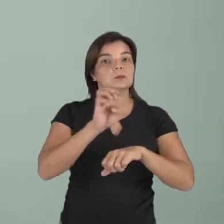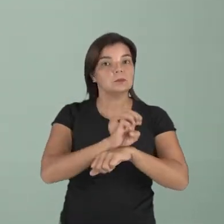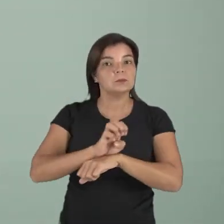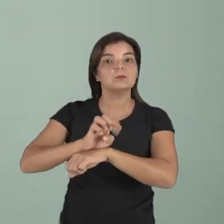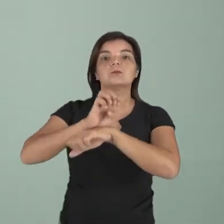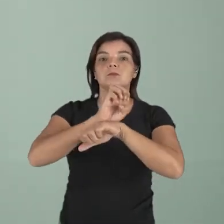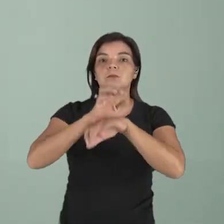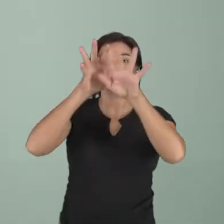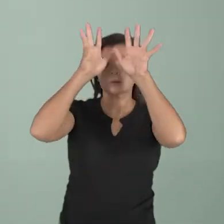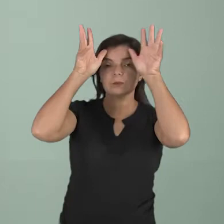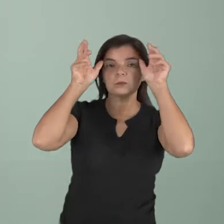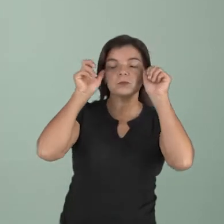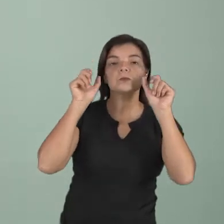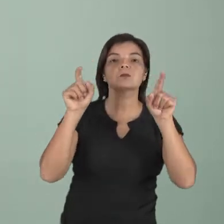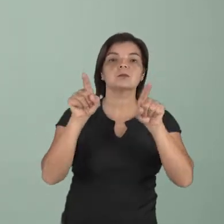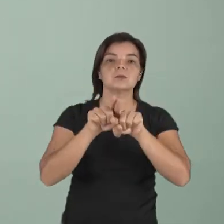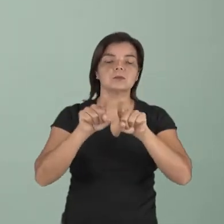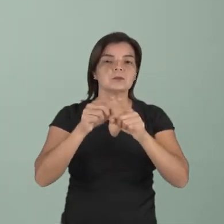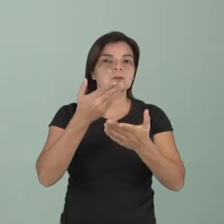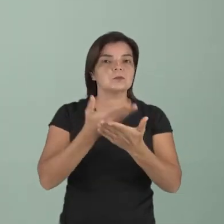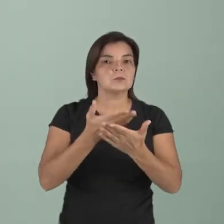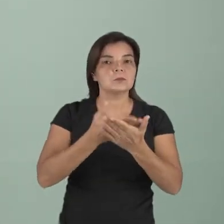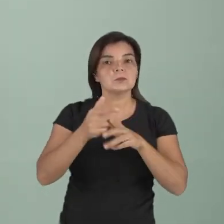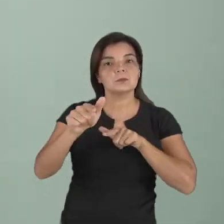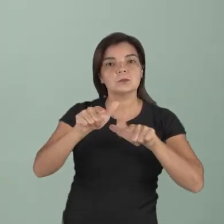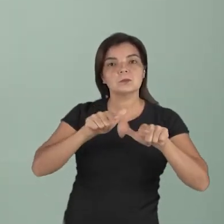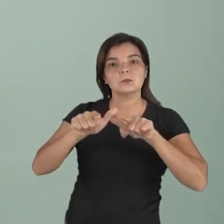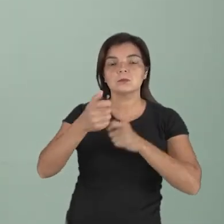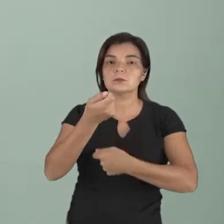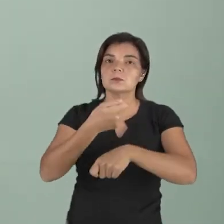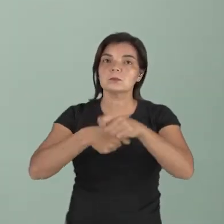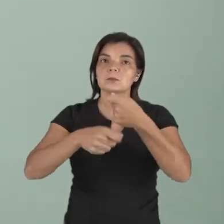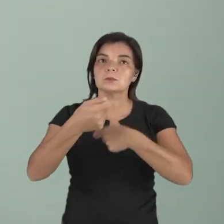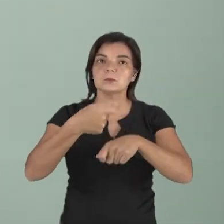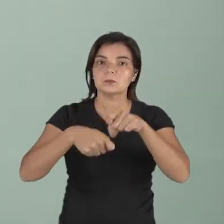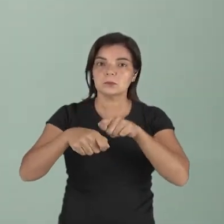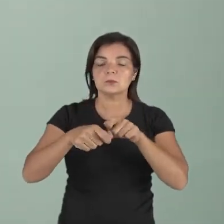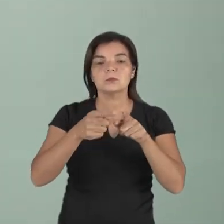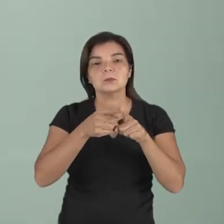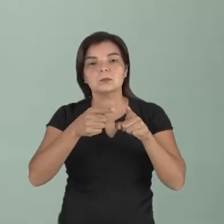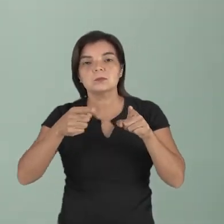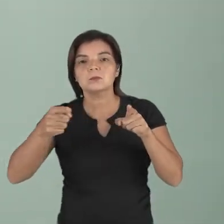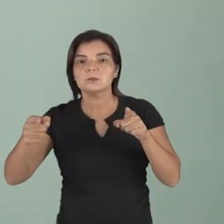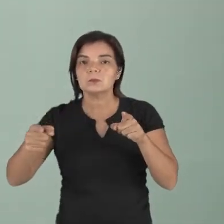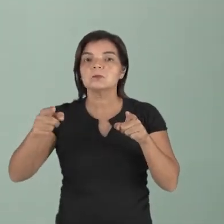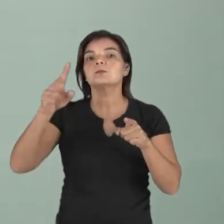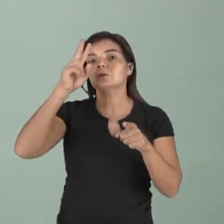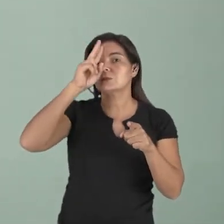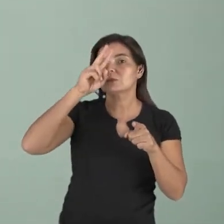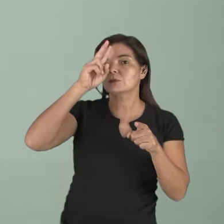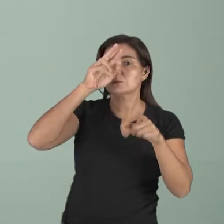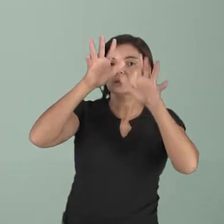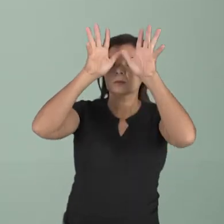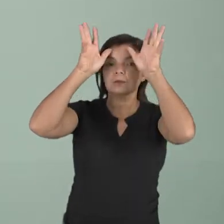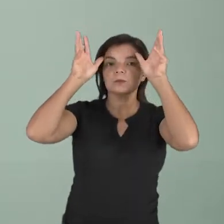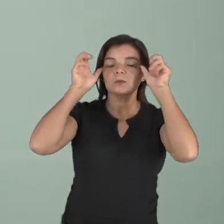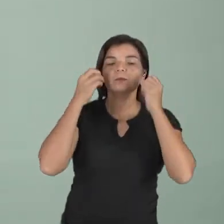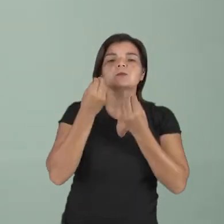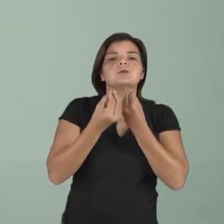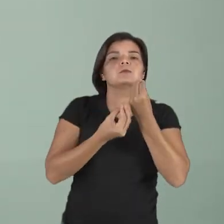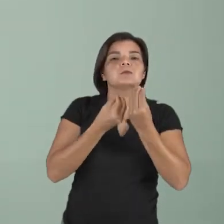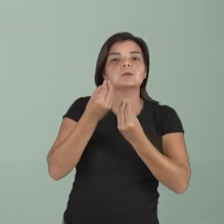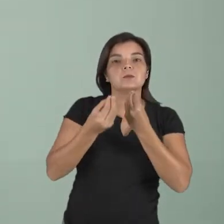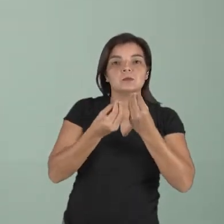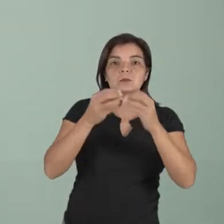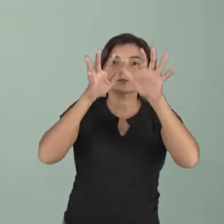estado, certo? A gente vai ver um pouquinho sobre atividades econômicas ao longo da nossa história do Acre. Então a gente vai ver como